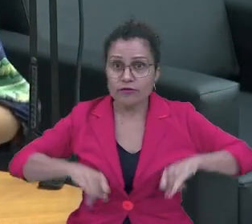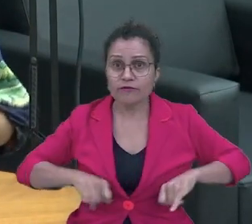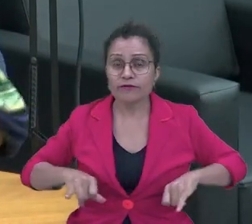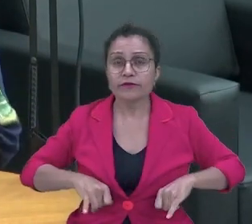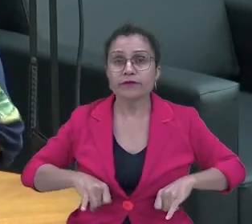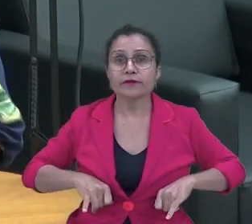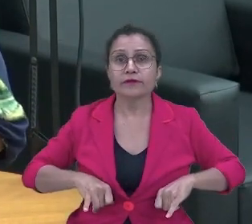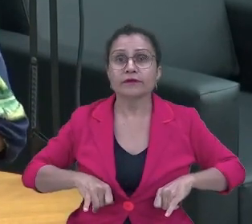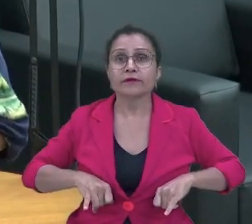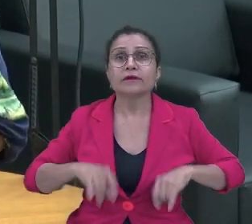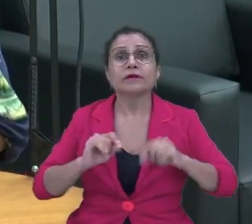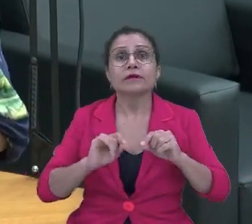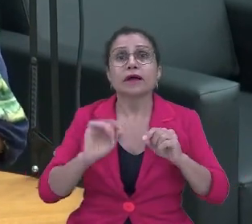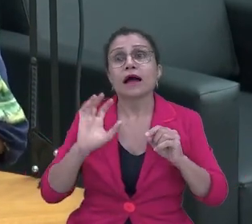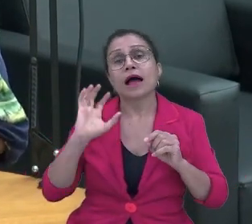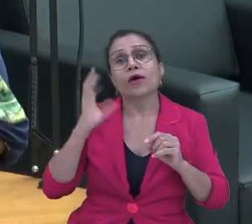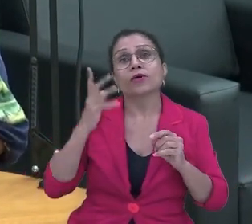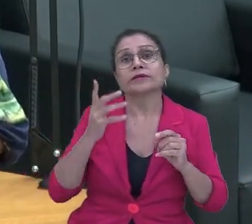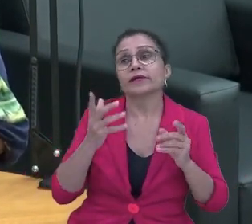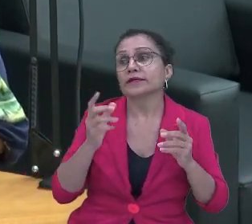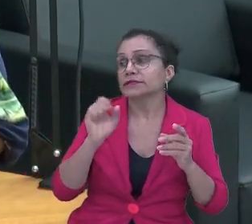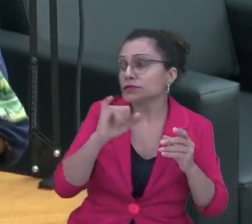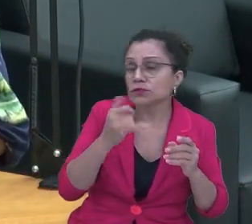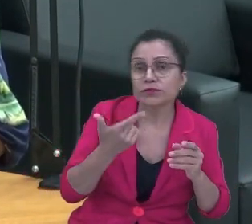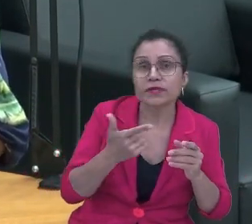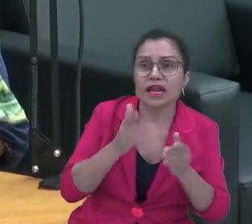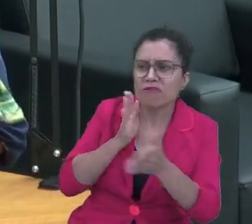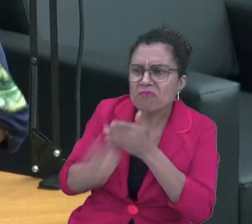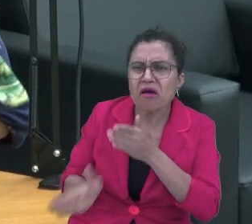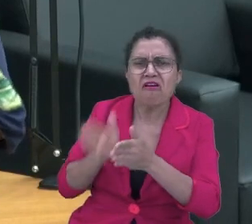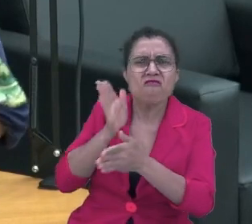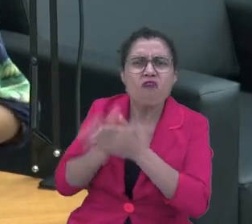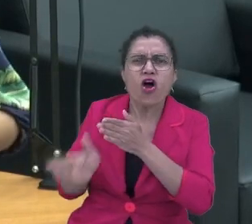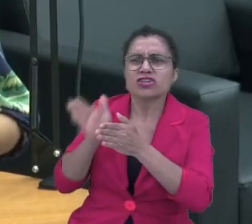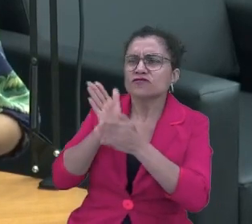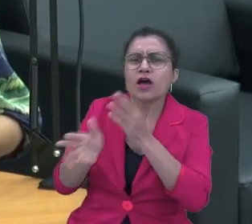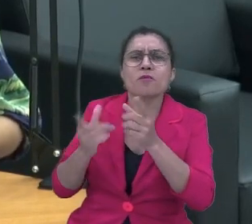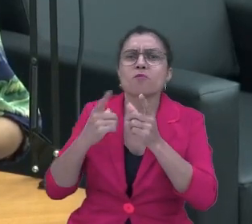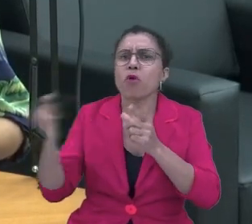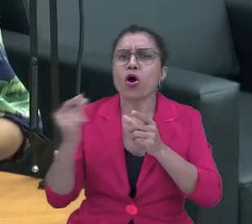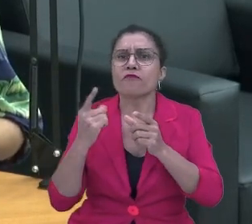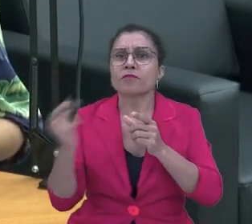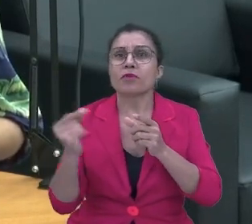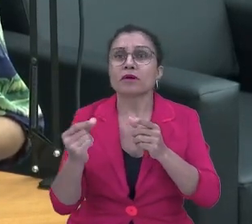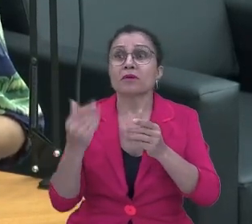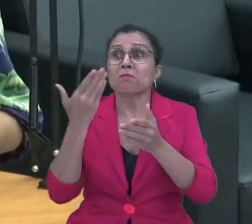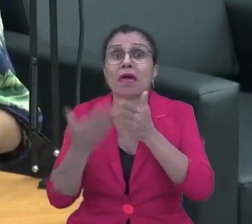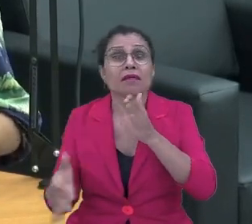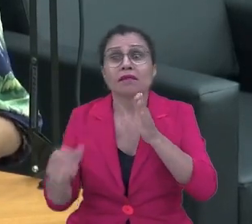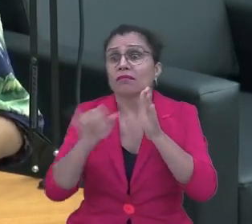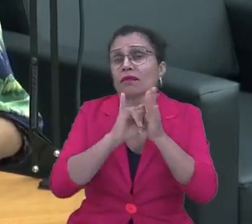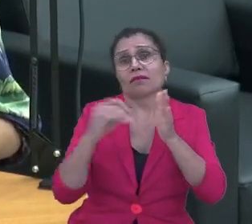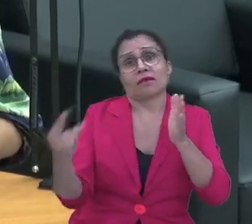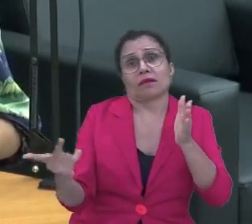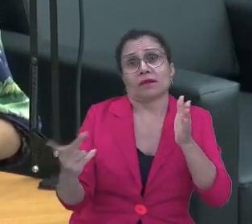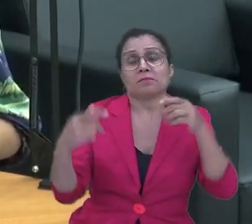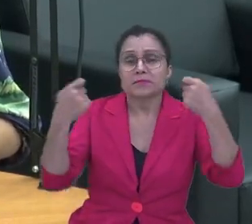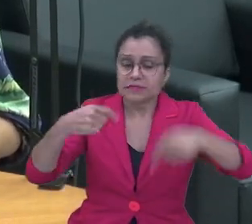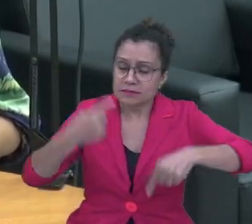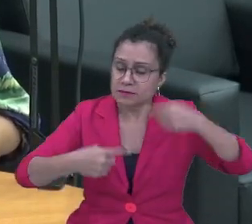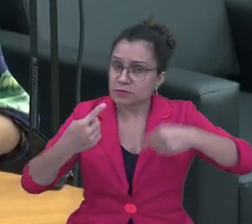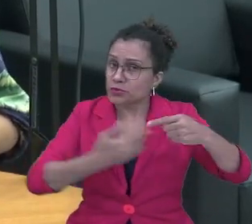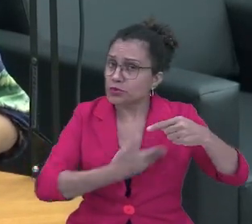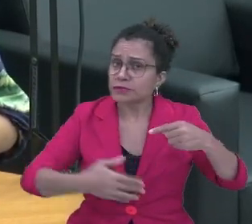ela foge, né? Se ela não tem, ela foge de casa, ela larga emprego, ela perde até a identidade dela. Então, nós precisamos falar de